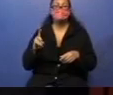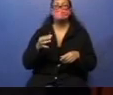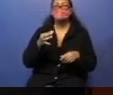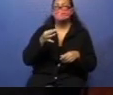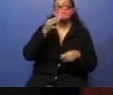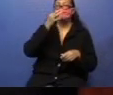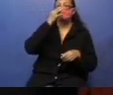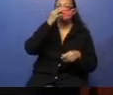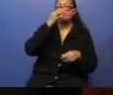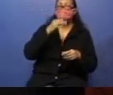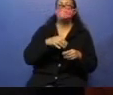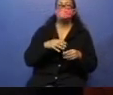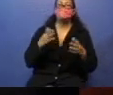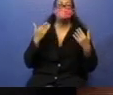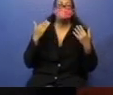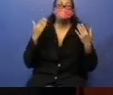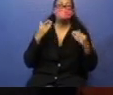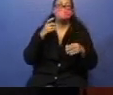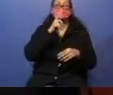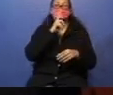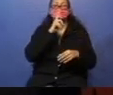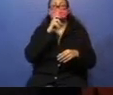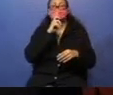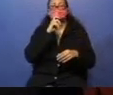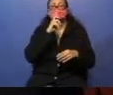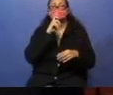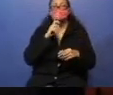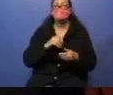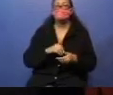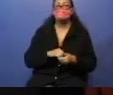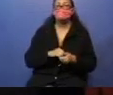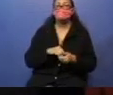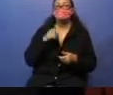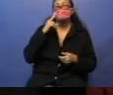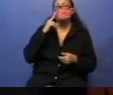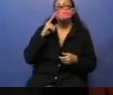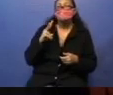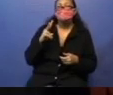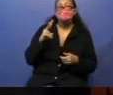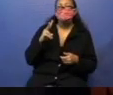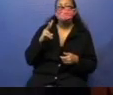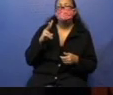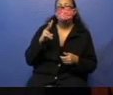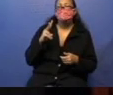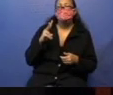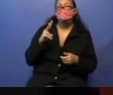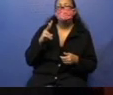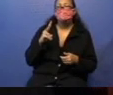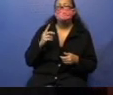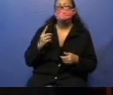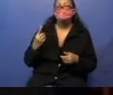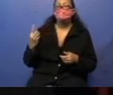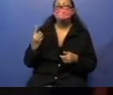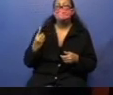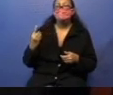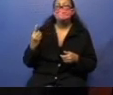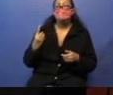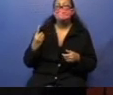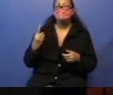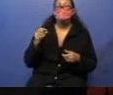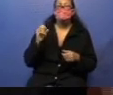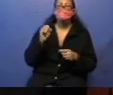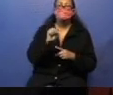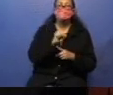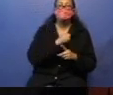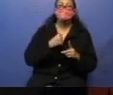estamos, calor, frio, olha aqui. Olha o nosso isolamento social por causa do